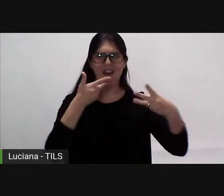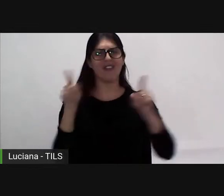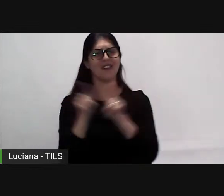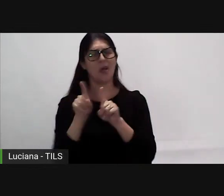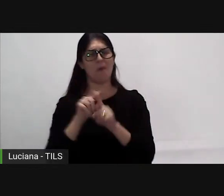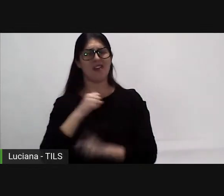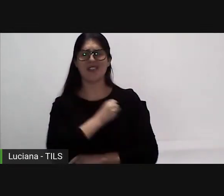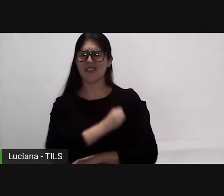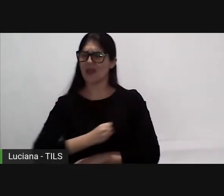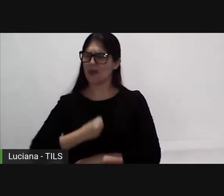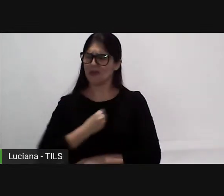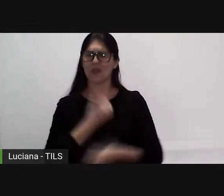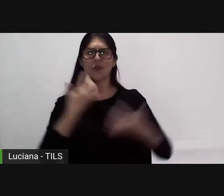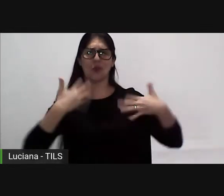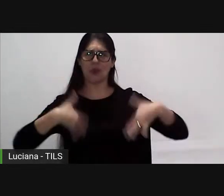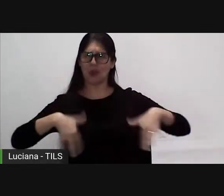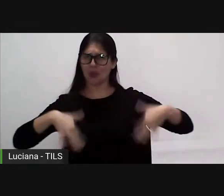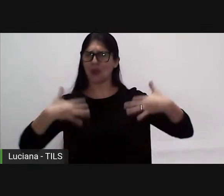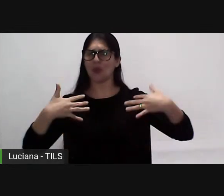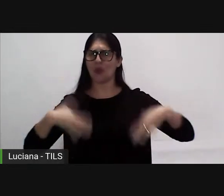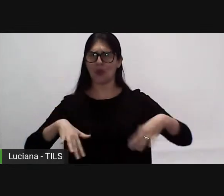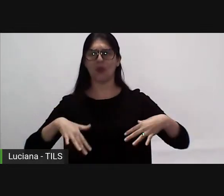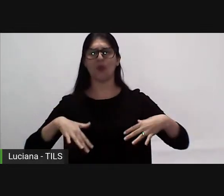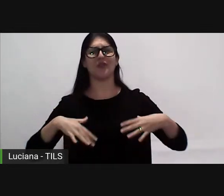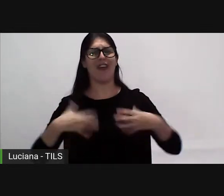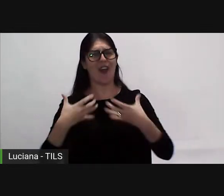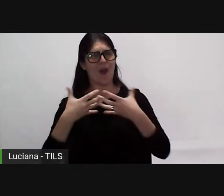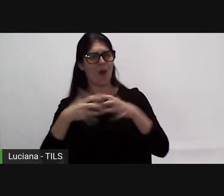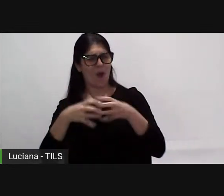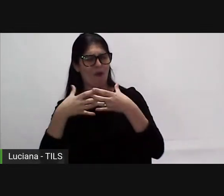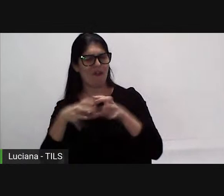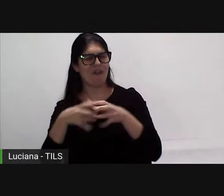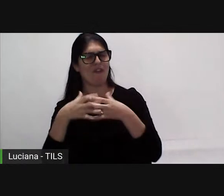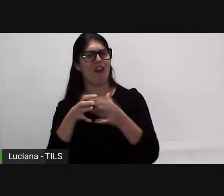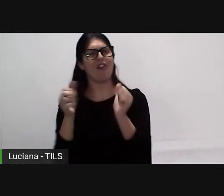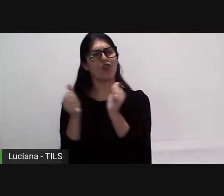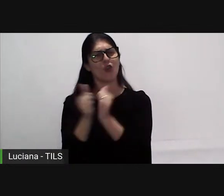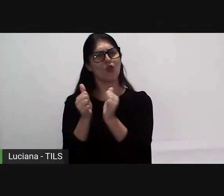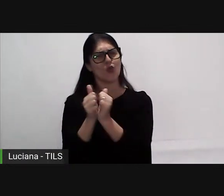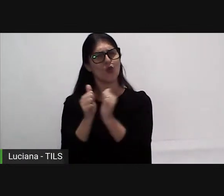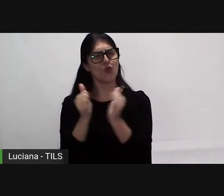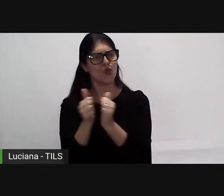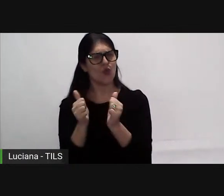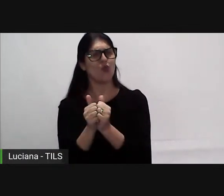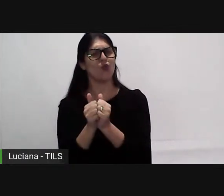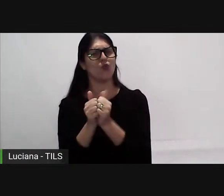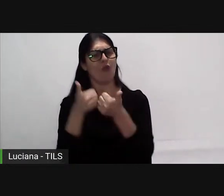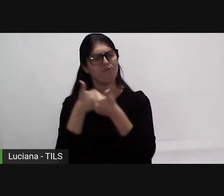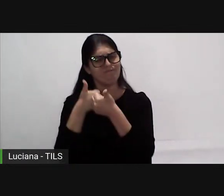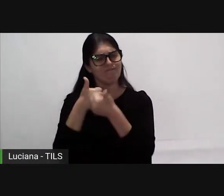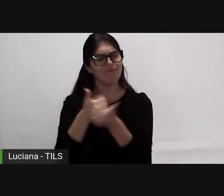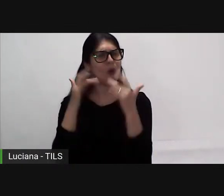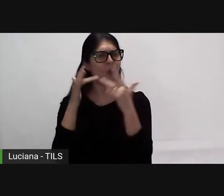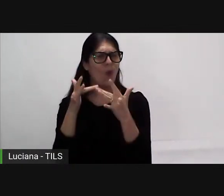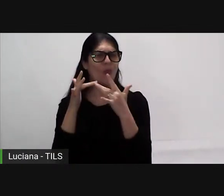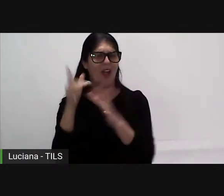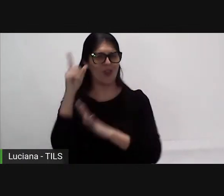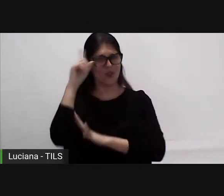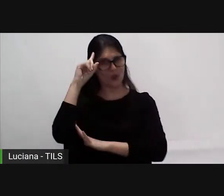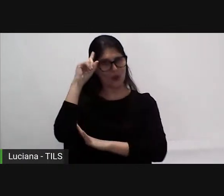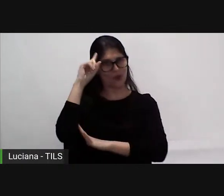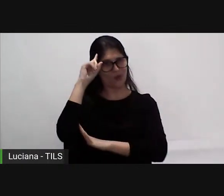de fato, é imensa de conviver, de estar junto, de estar perto todos os dias.